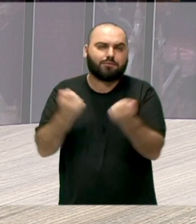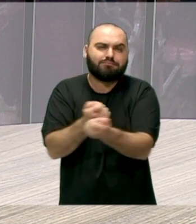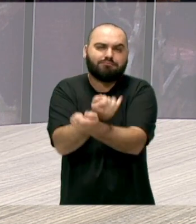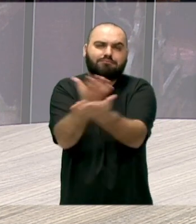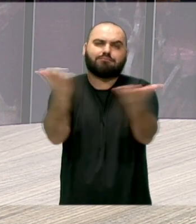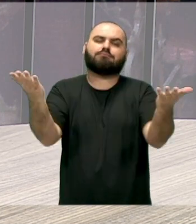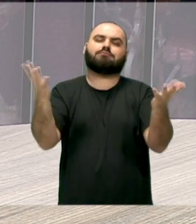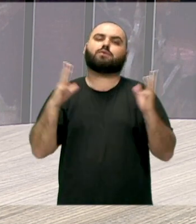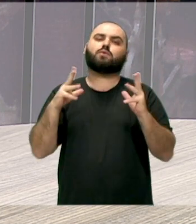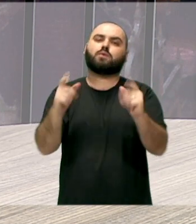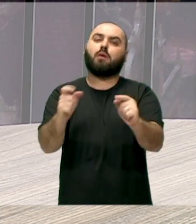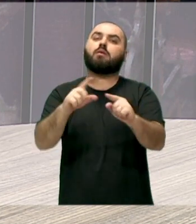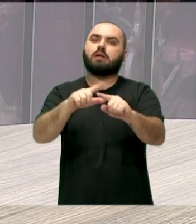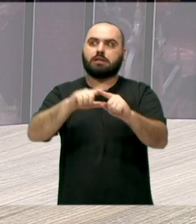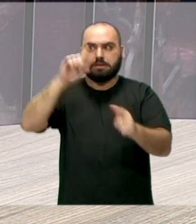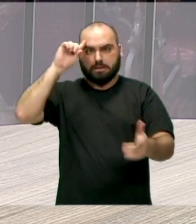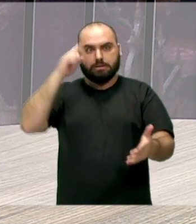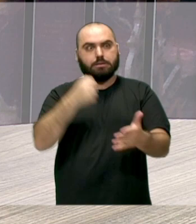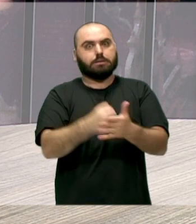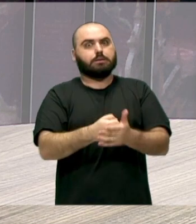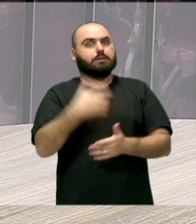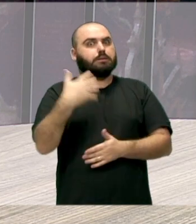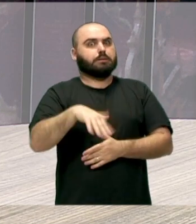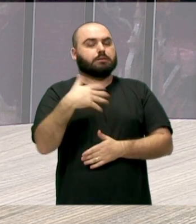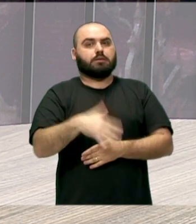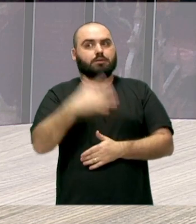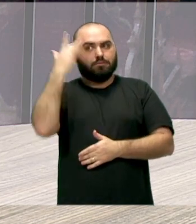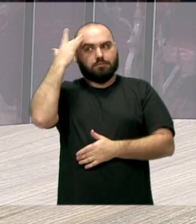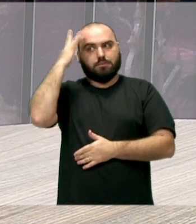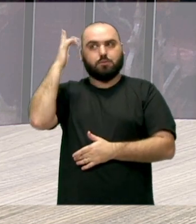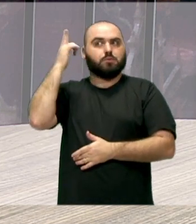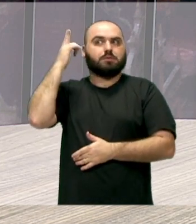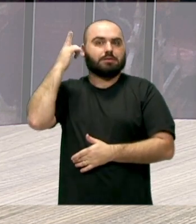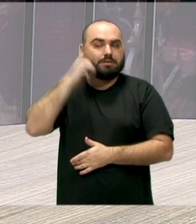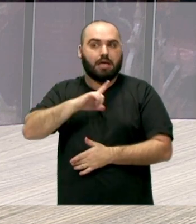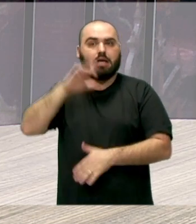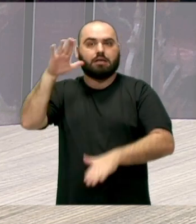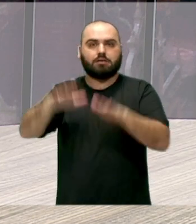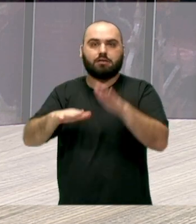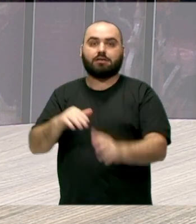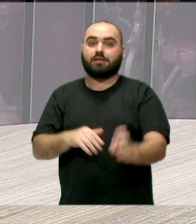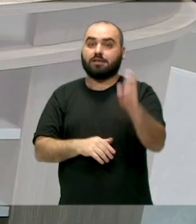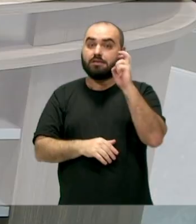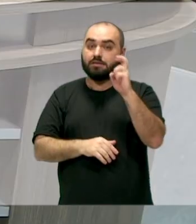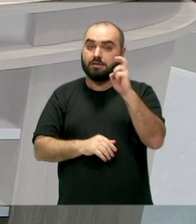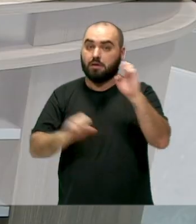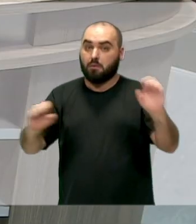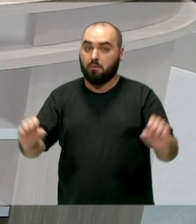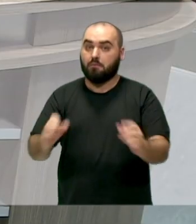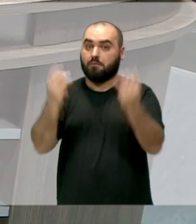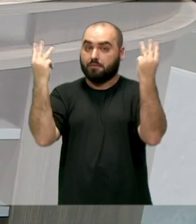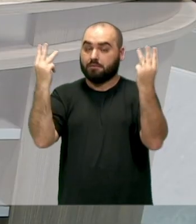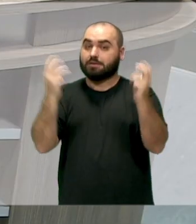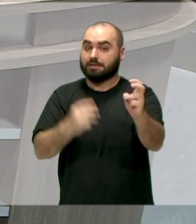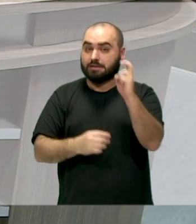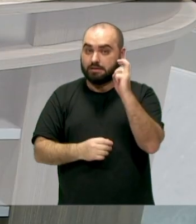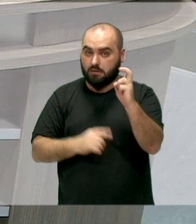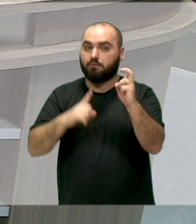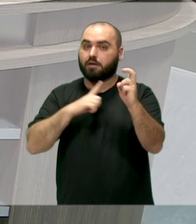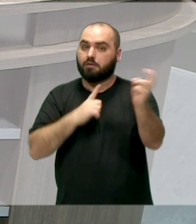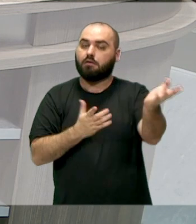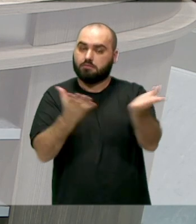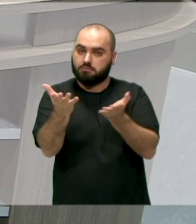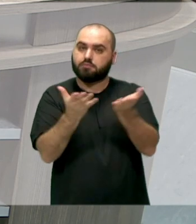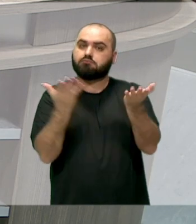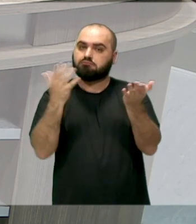é um desafio, né? A gente sabe que nem sempre a gente consegue. Vão ser 5 shows, 5 espetáculos que vão ter acessibilidade